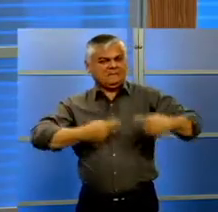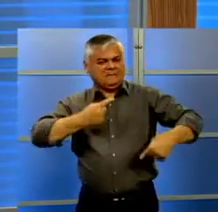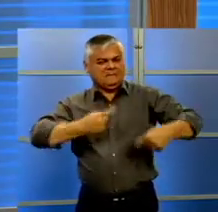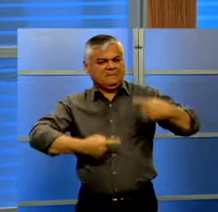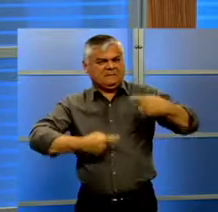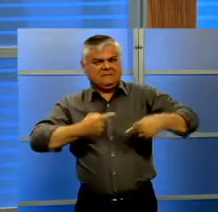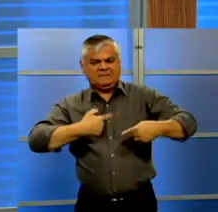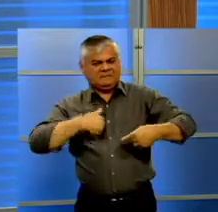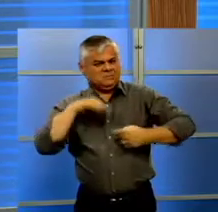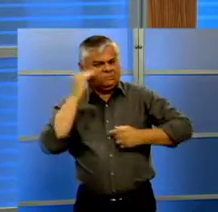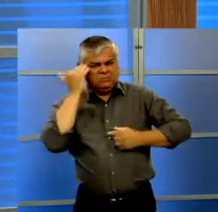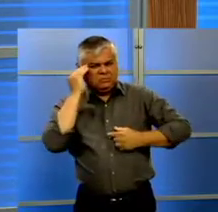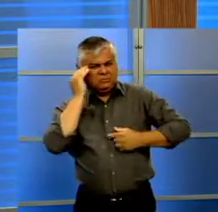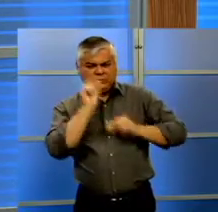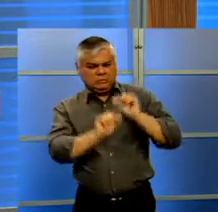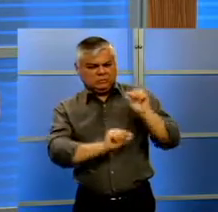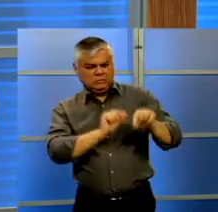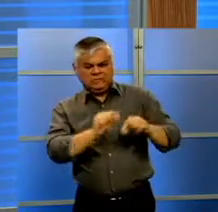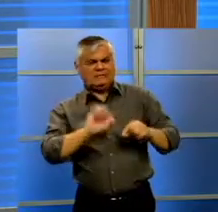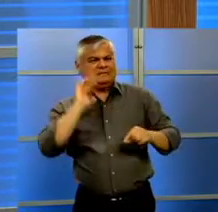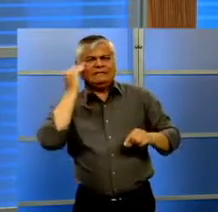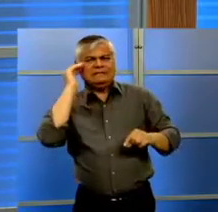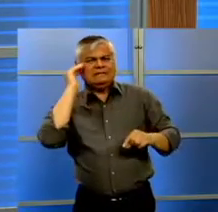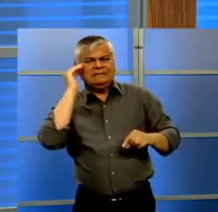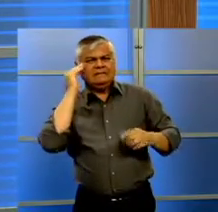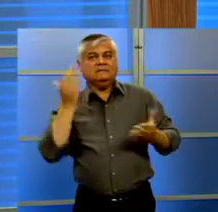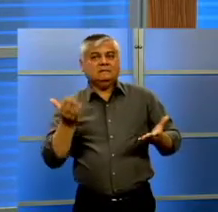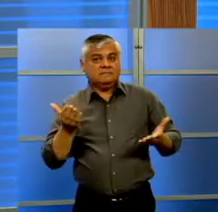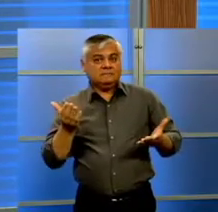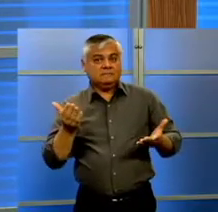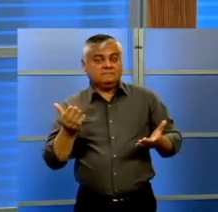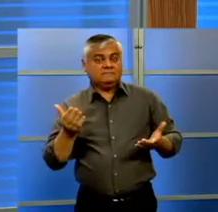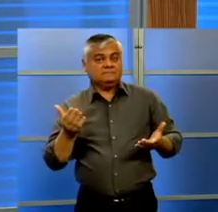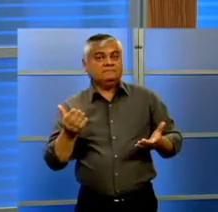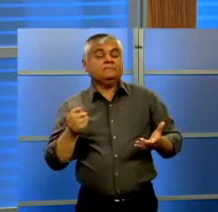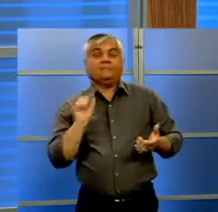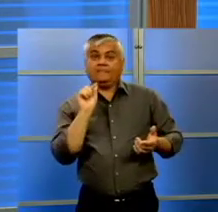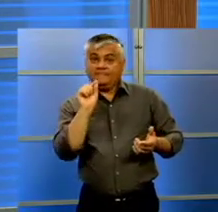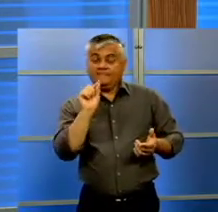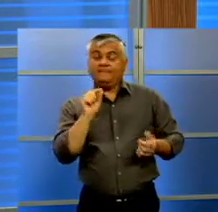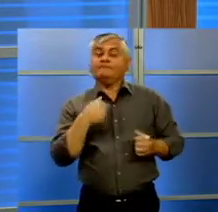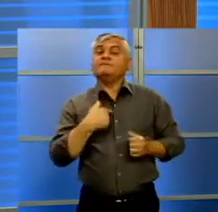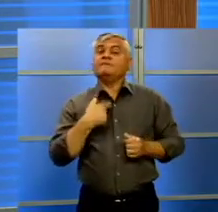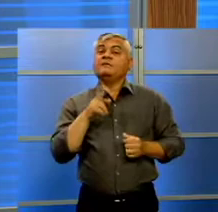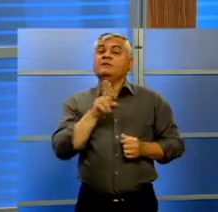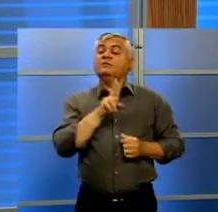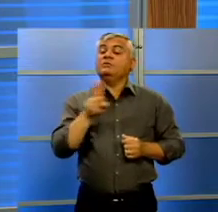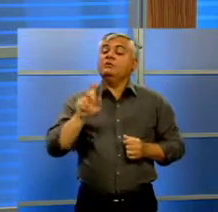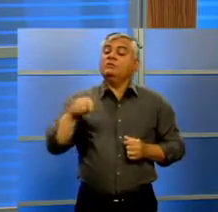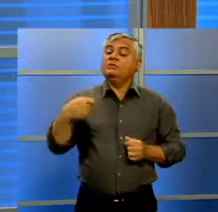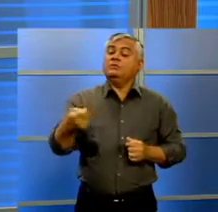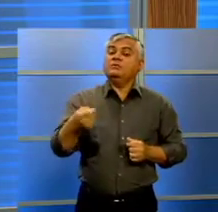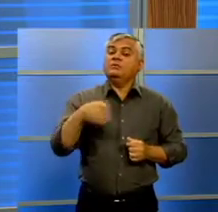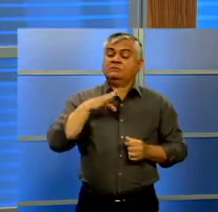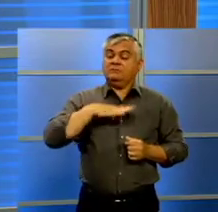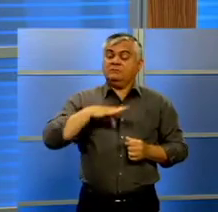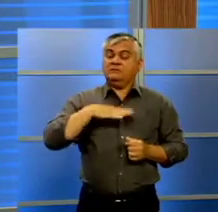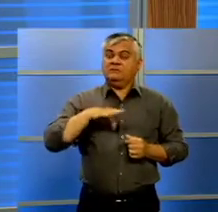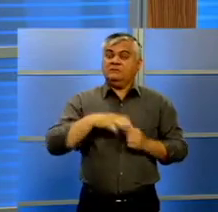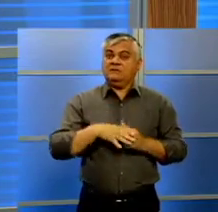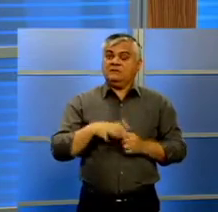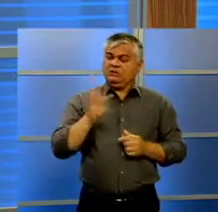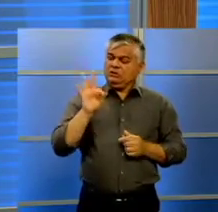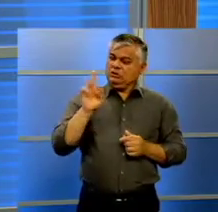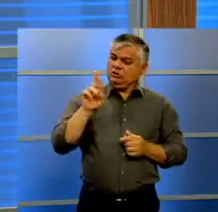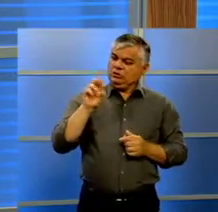não se entende exatamente o que o enunciador quer dizer. Nós chamamos, na língua portuguesa, de comunicação